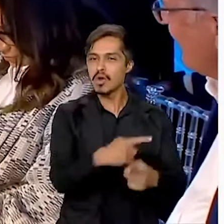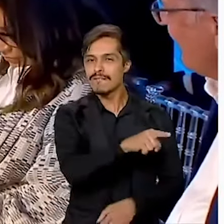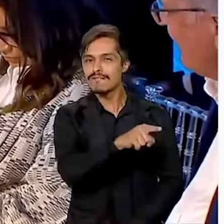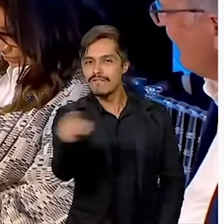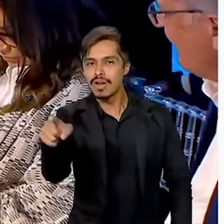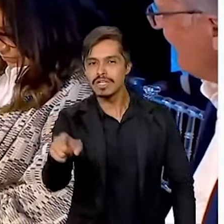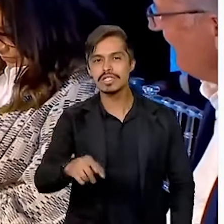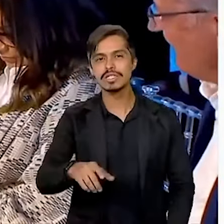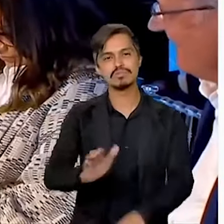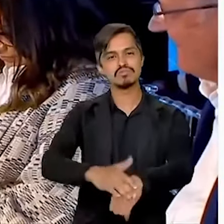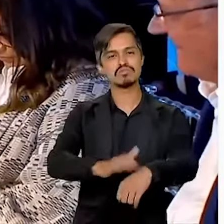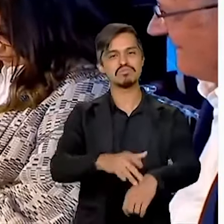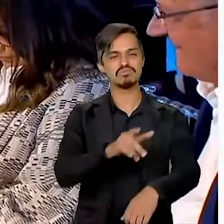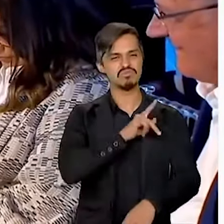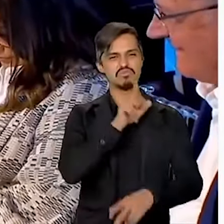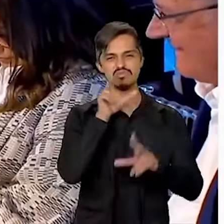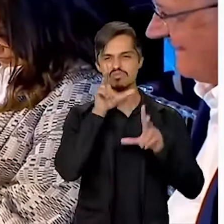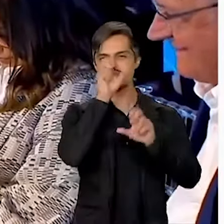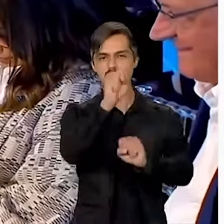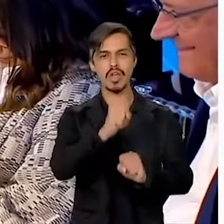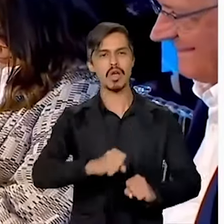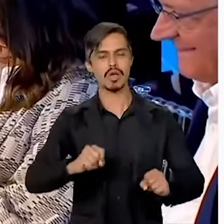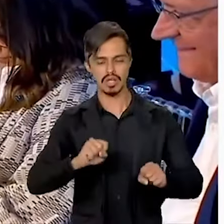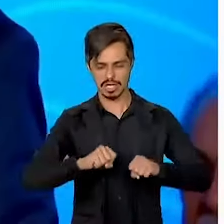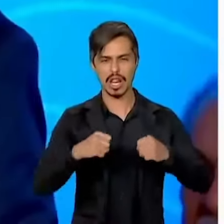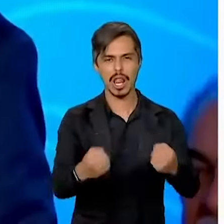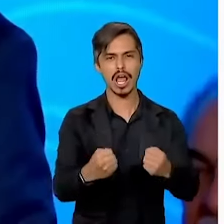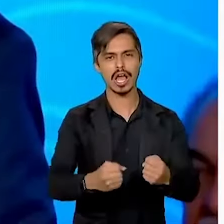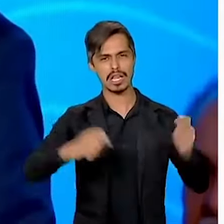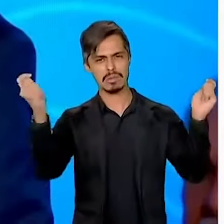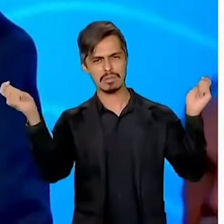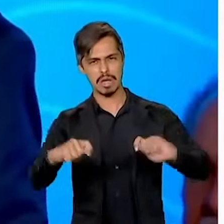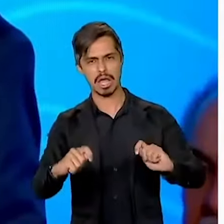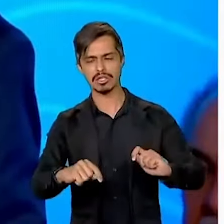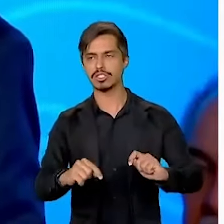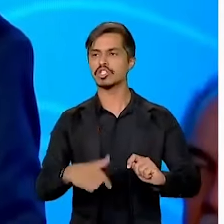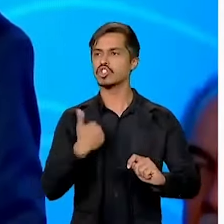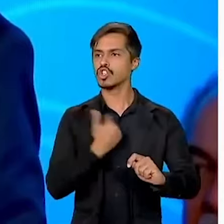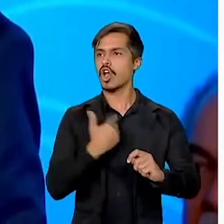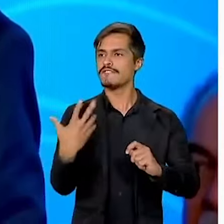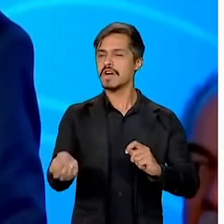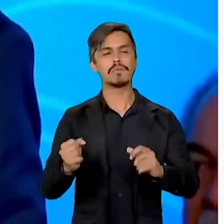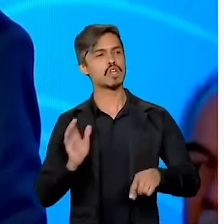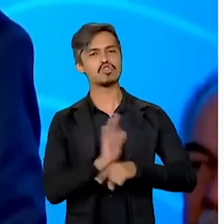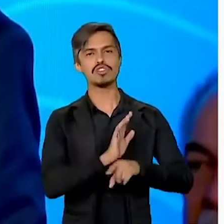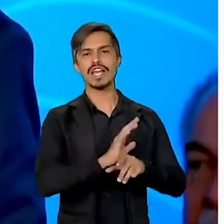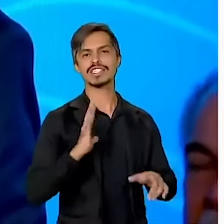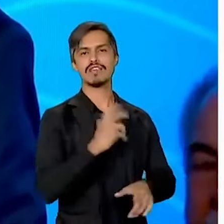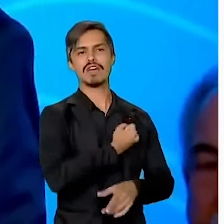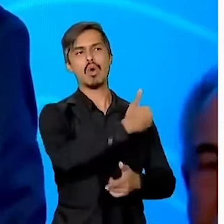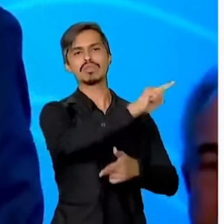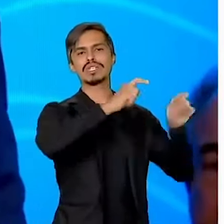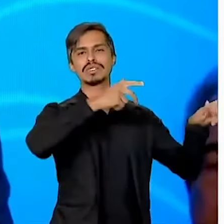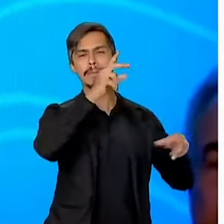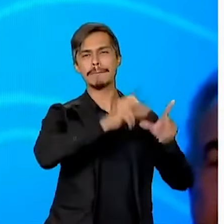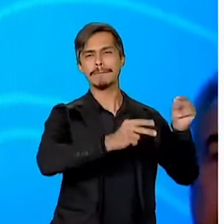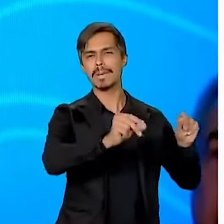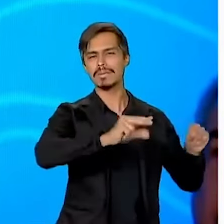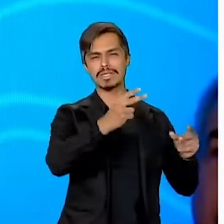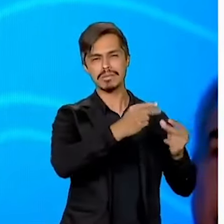vocês têm muita competência, muita dedicação e vão ajudar a salvar muita gente. É